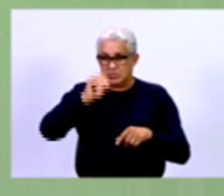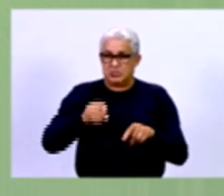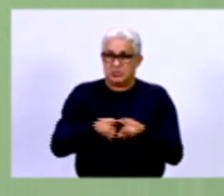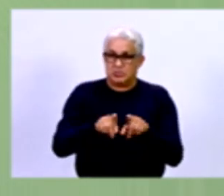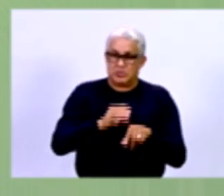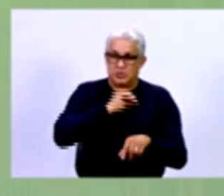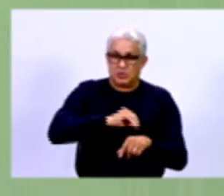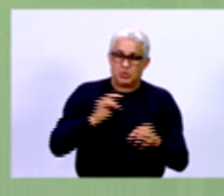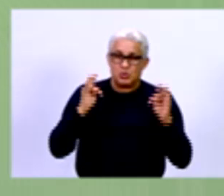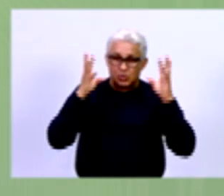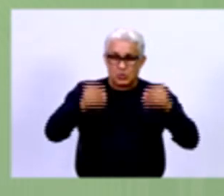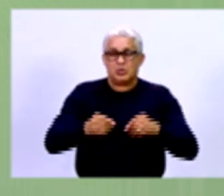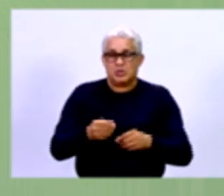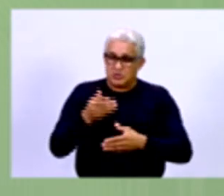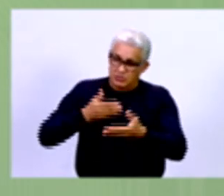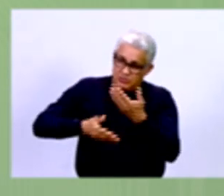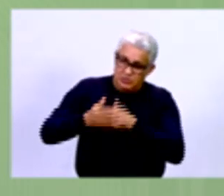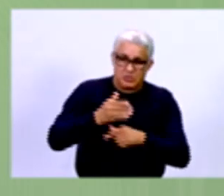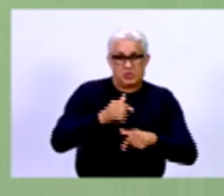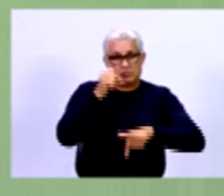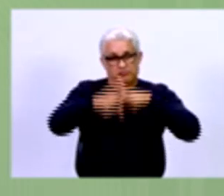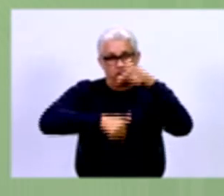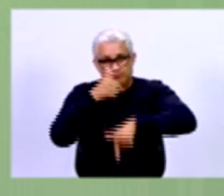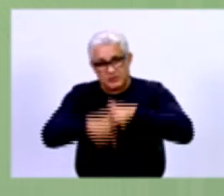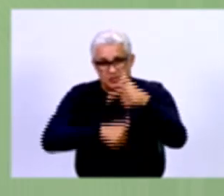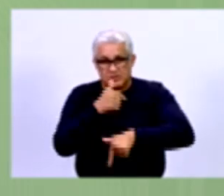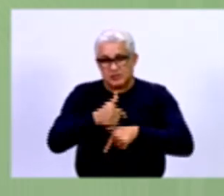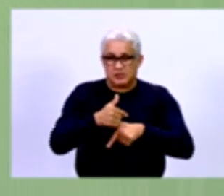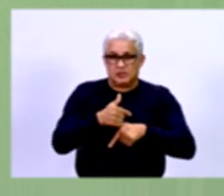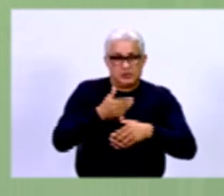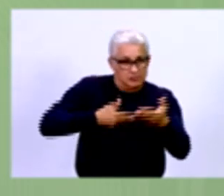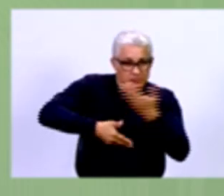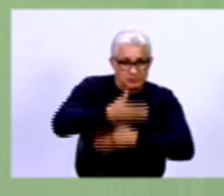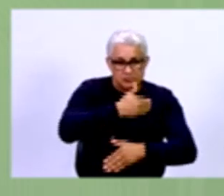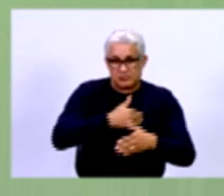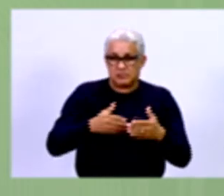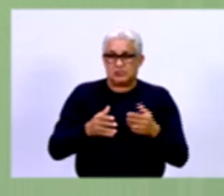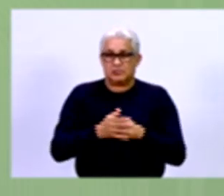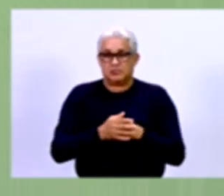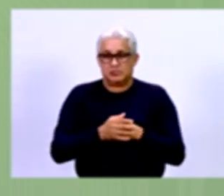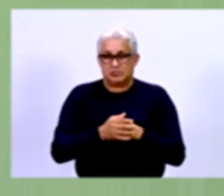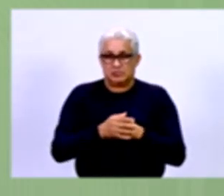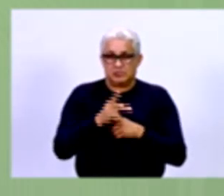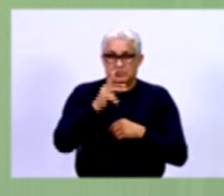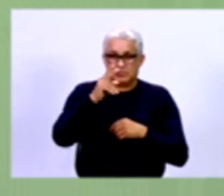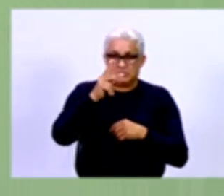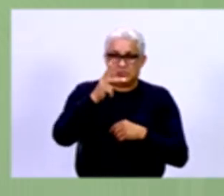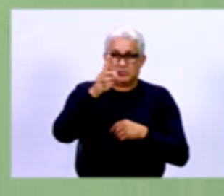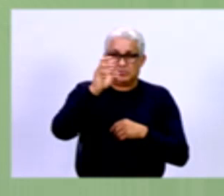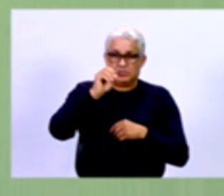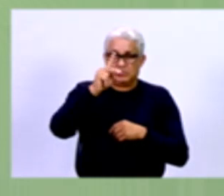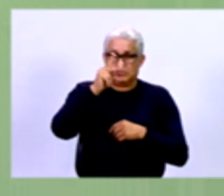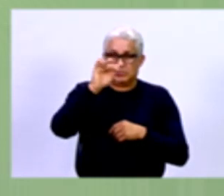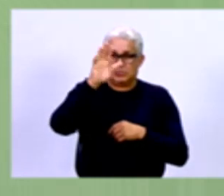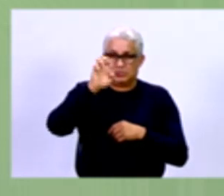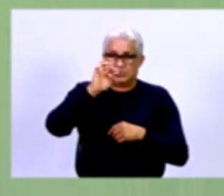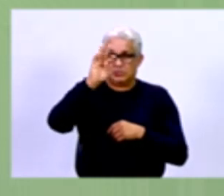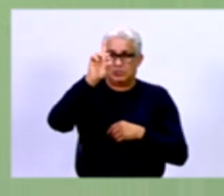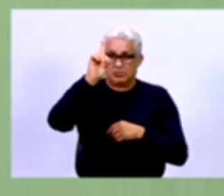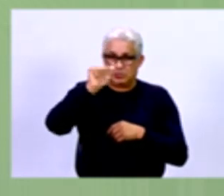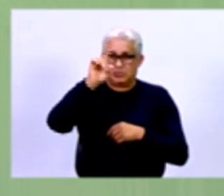contábil de todas as transações de serviços, todas as transferências de propriedade, as transferências unilaterais de divisas e